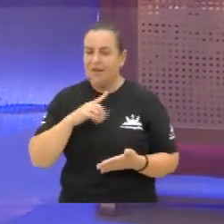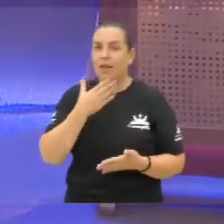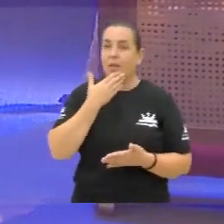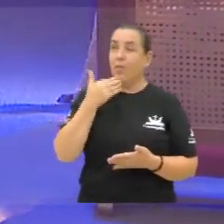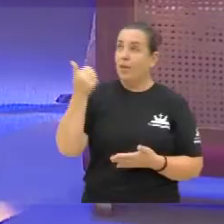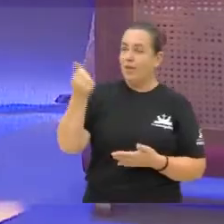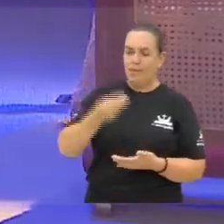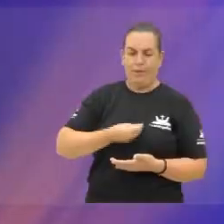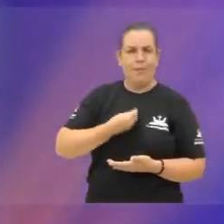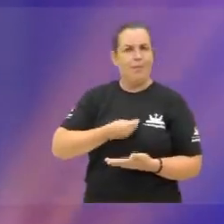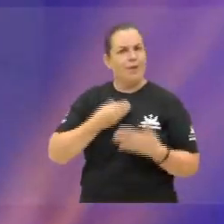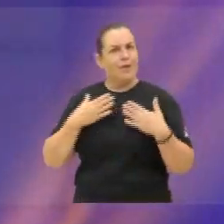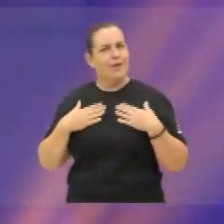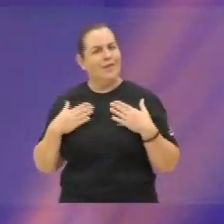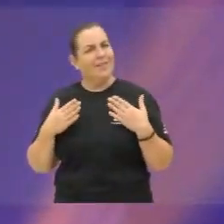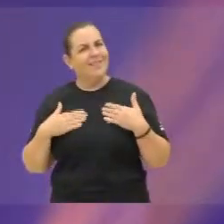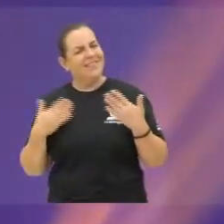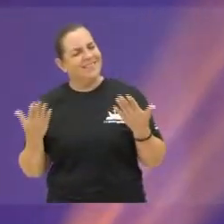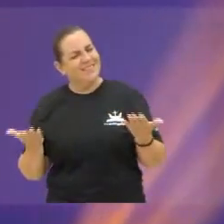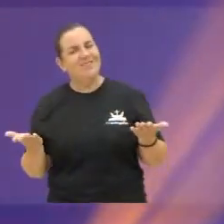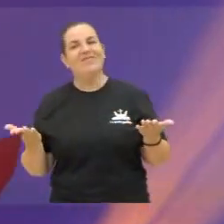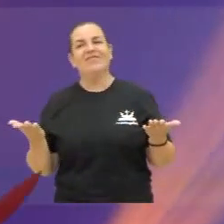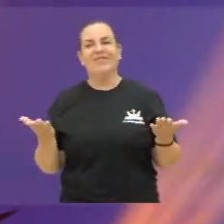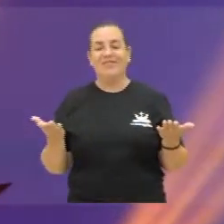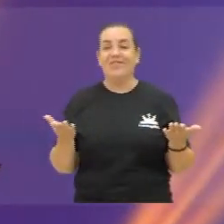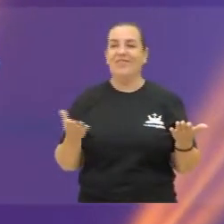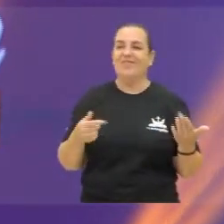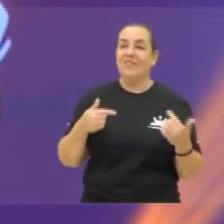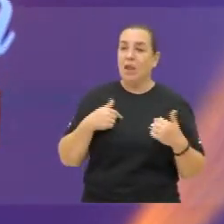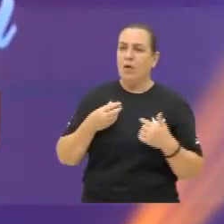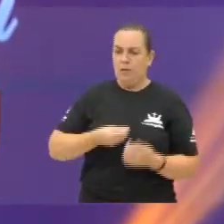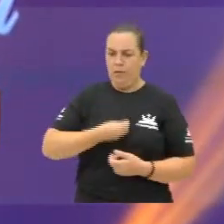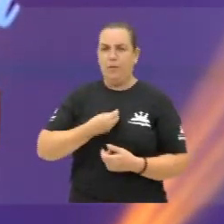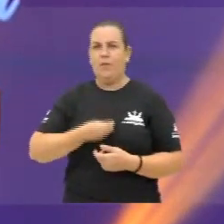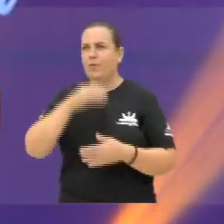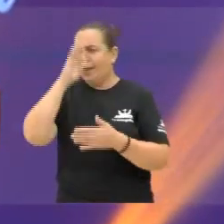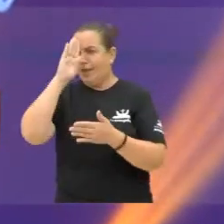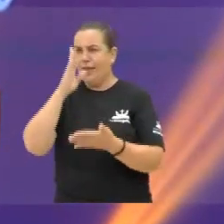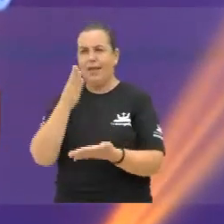mim. Creia nisso, e eu vou viver e